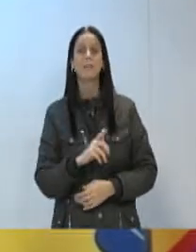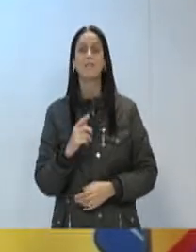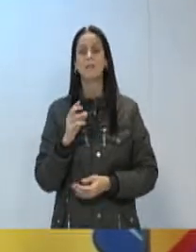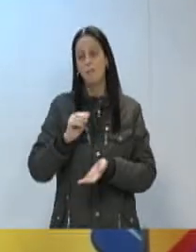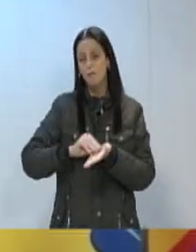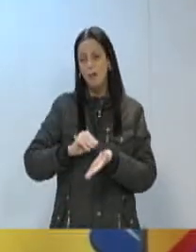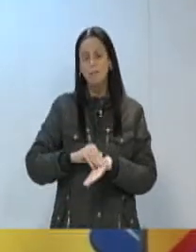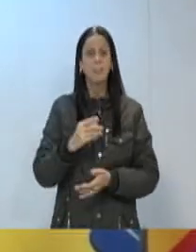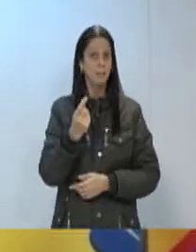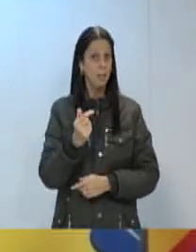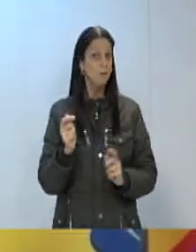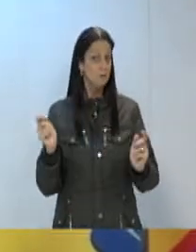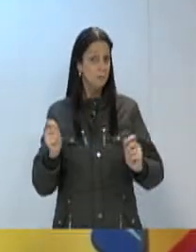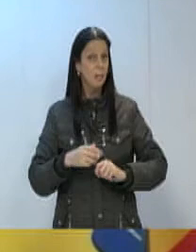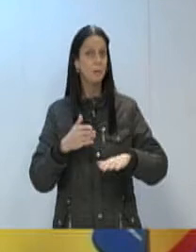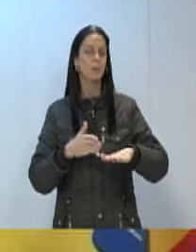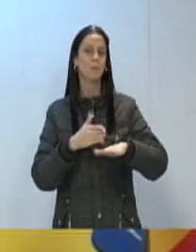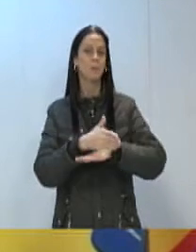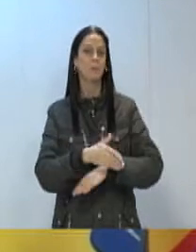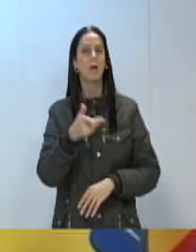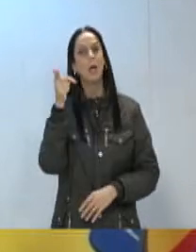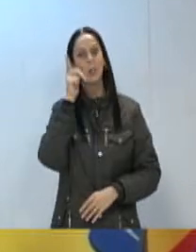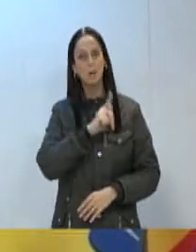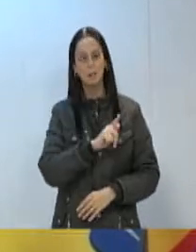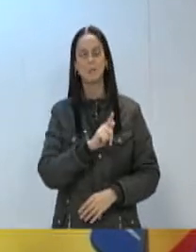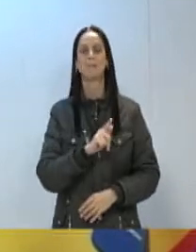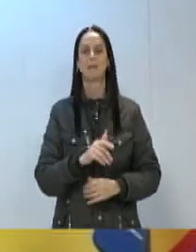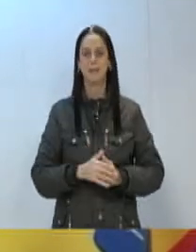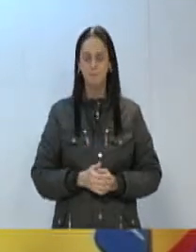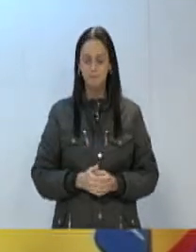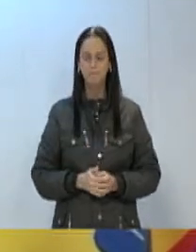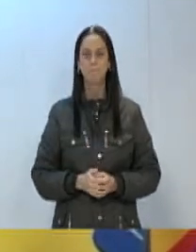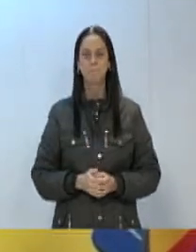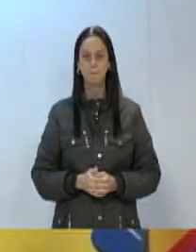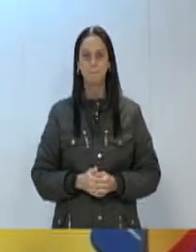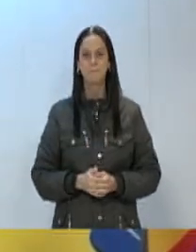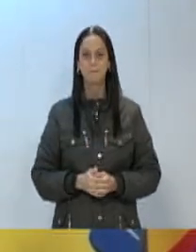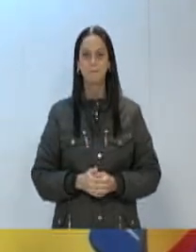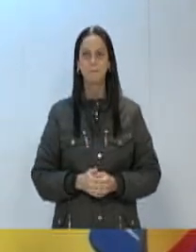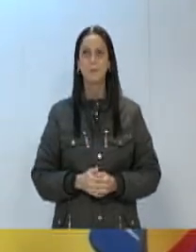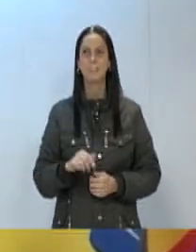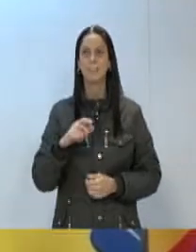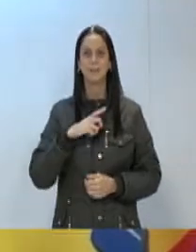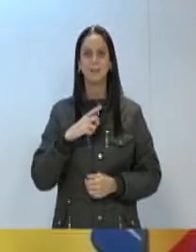que possam então desfrutar desse benefício legal aqui na nossa cidade muito obrigado